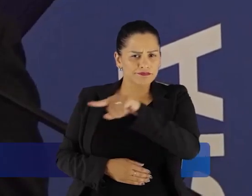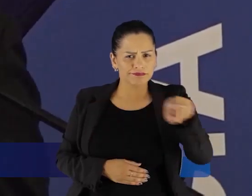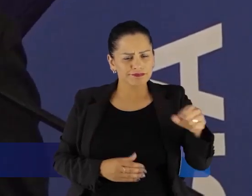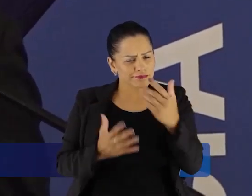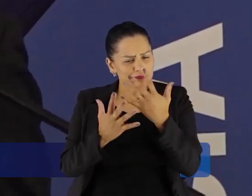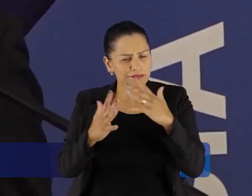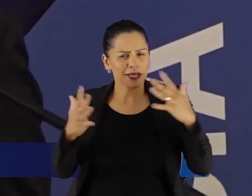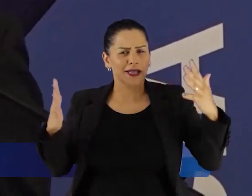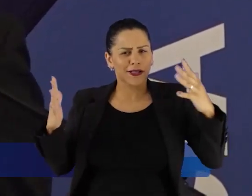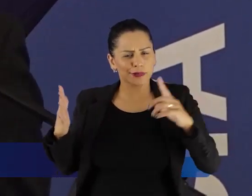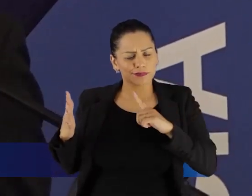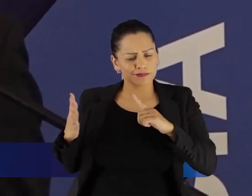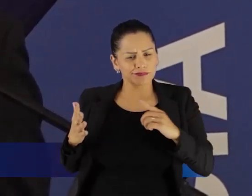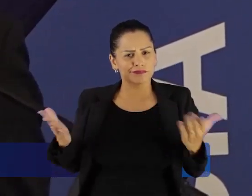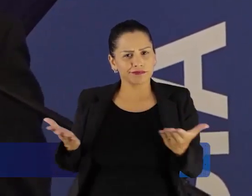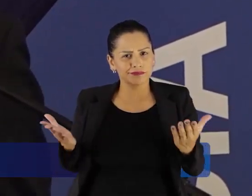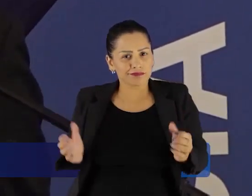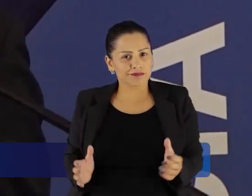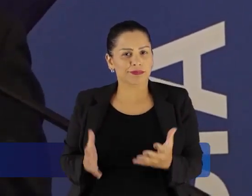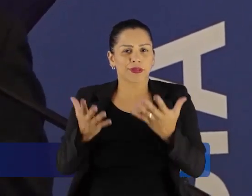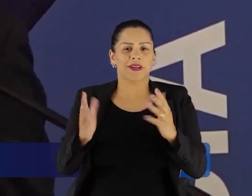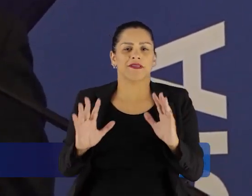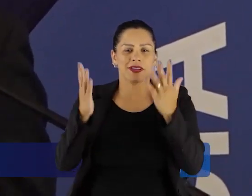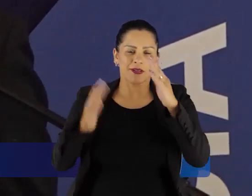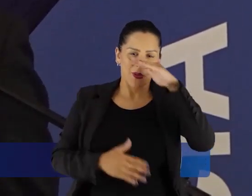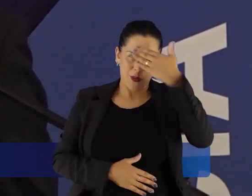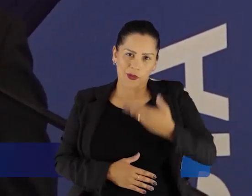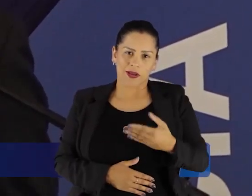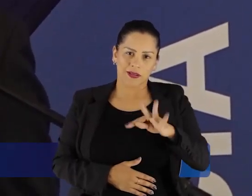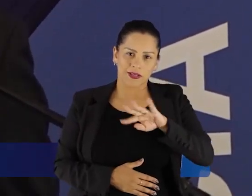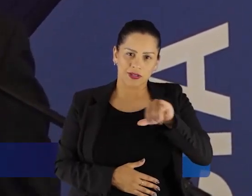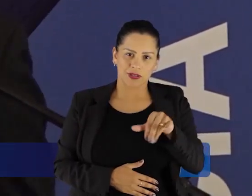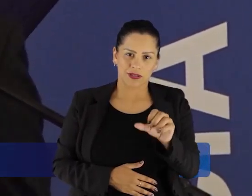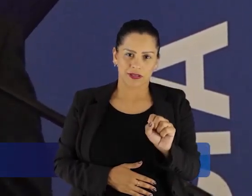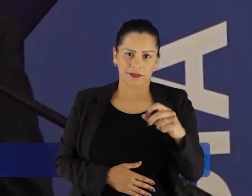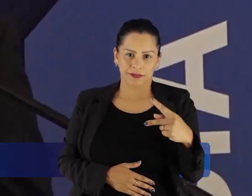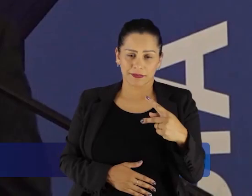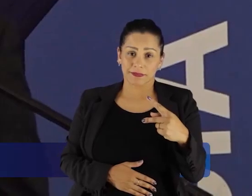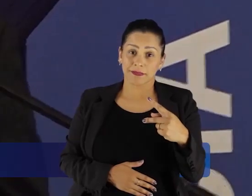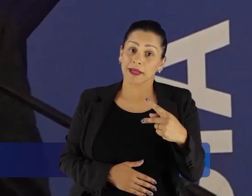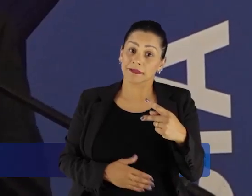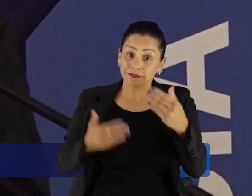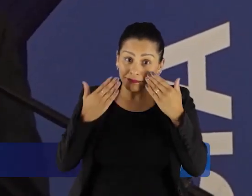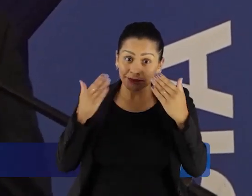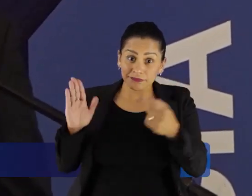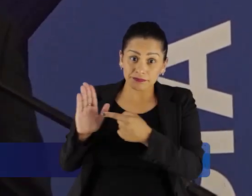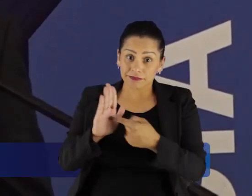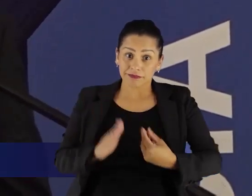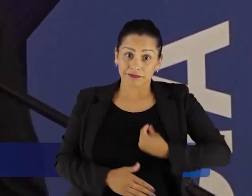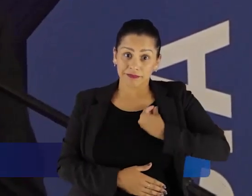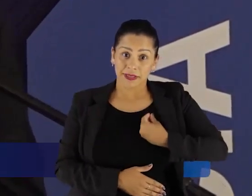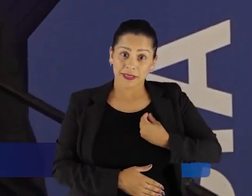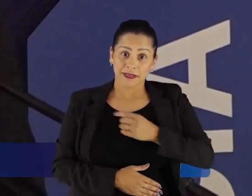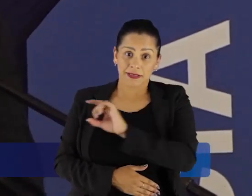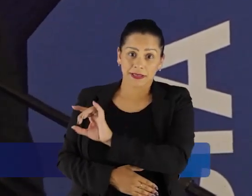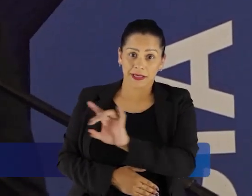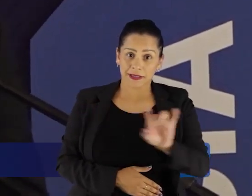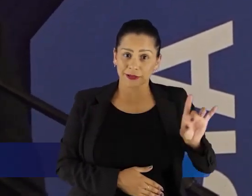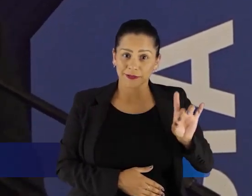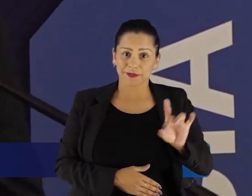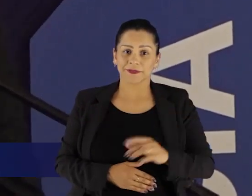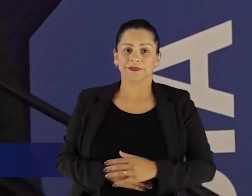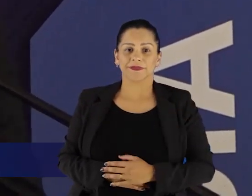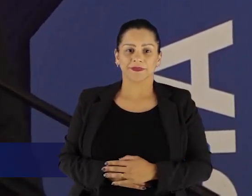os senhores emprestam esse evento É uma honra para o poder judiciário Paulista destacamos e agradecemos aqui a presença do vereador